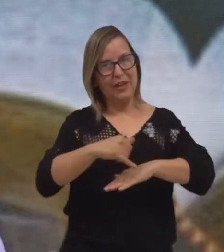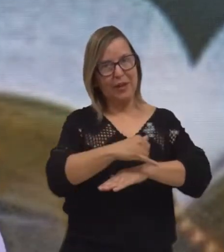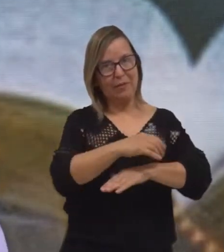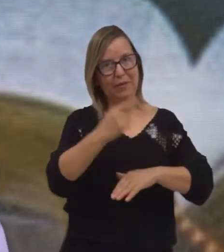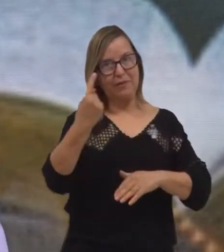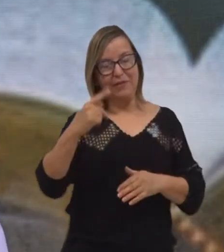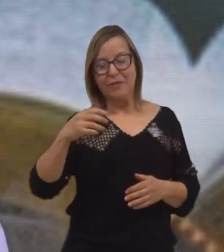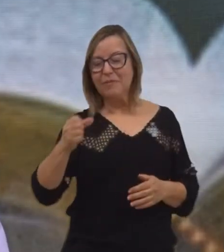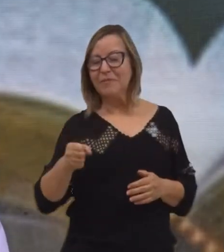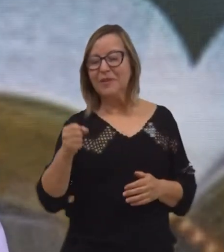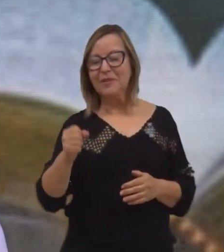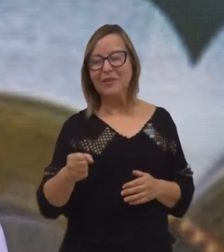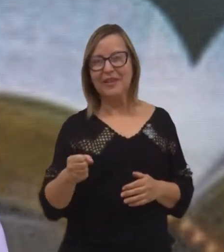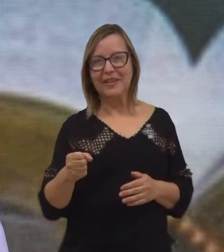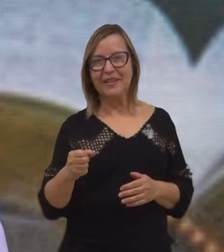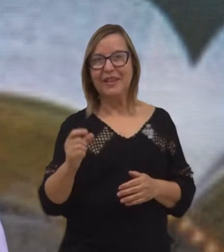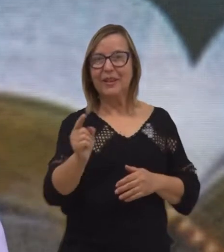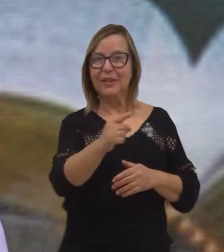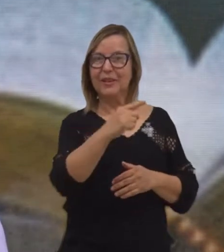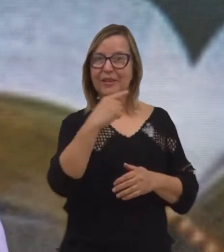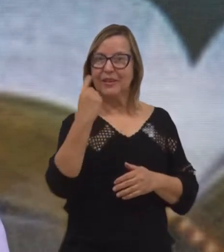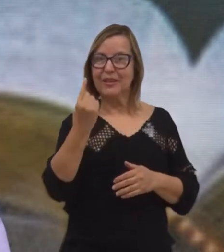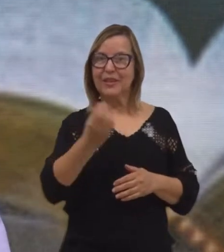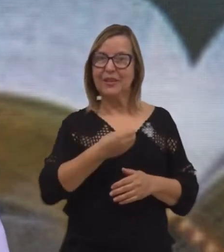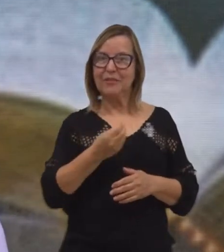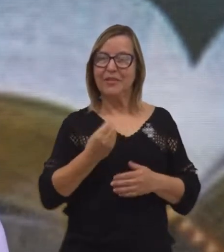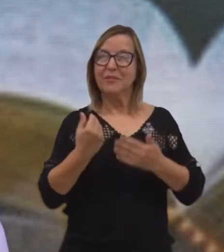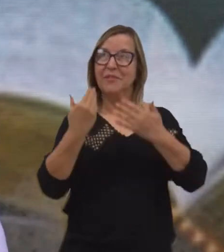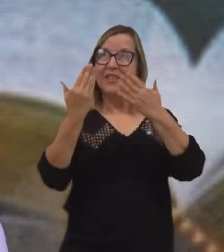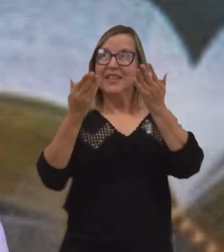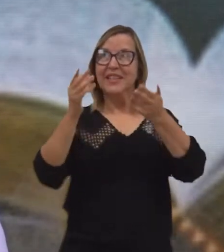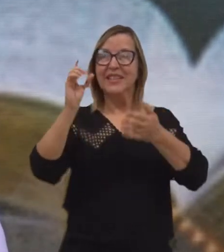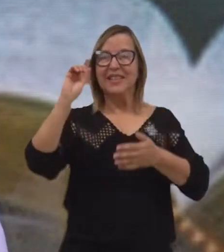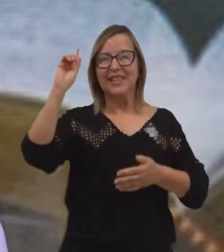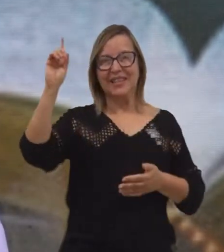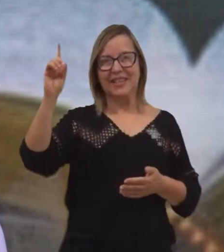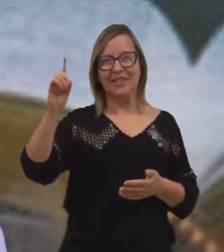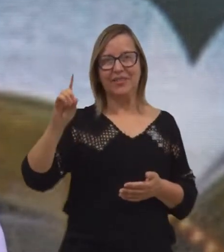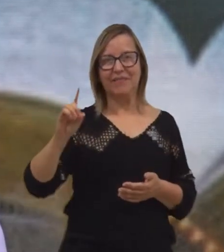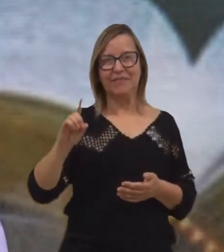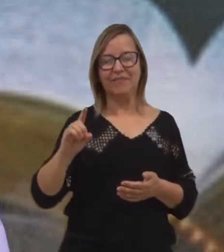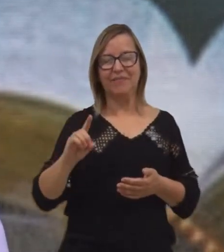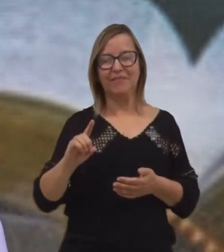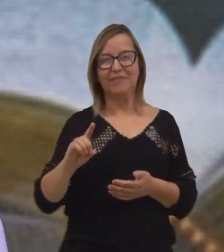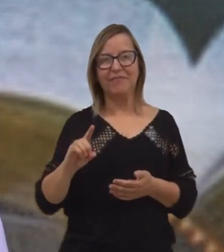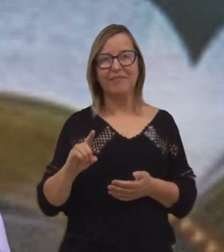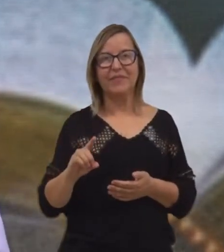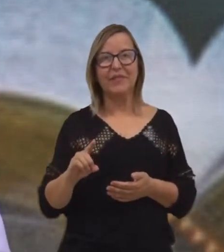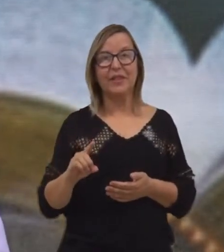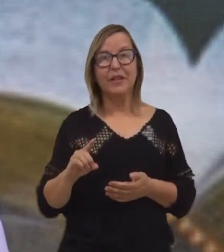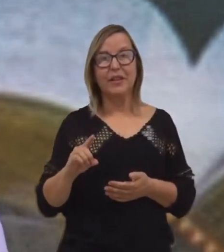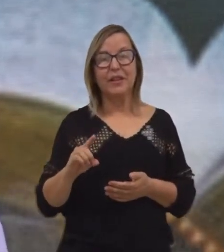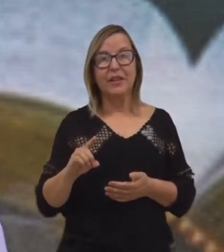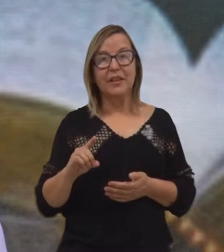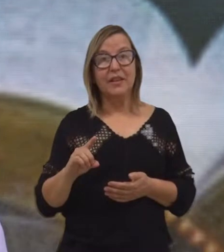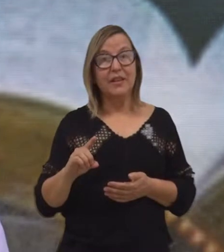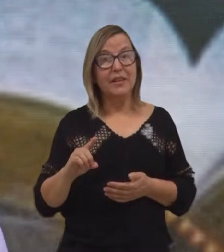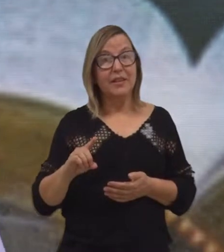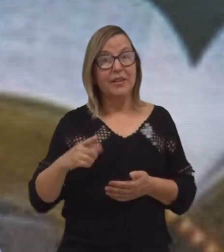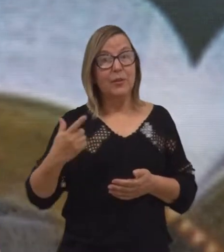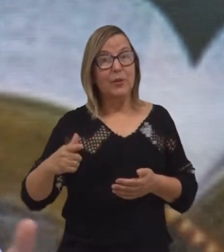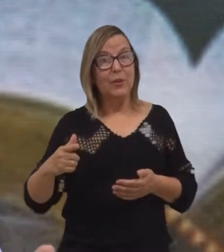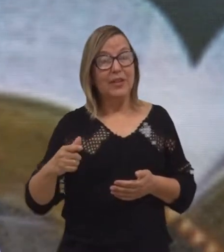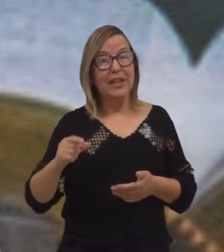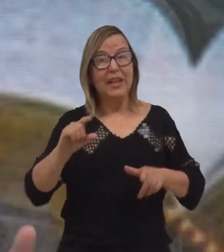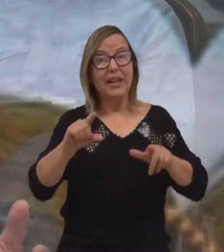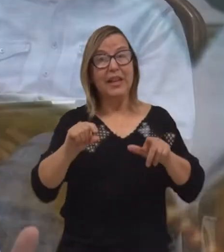Somos dele. Então não há outra alternativa para um filho de Deus, senão,